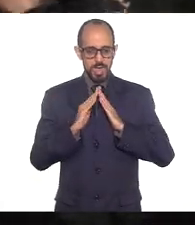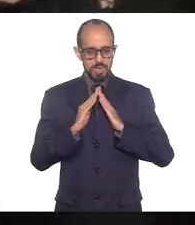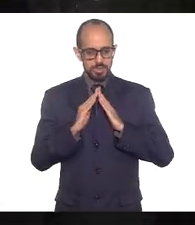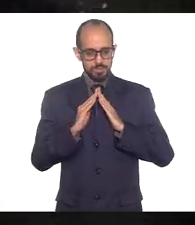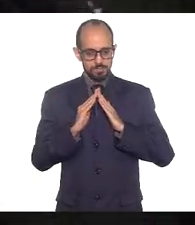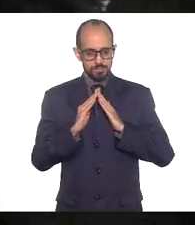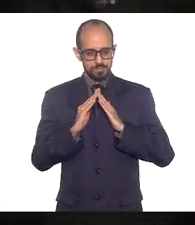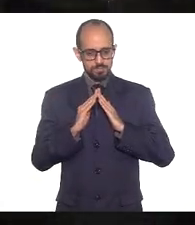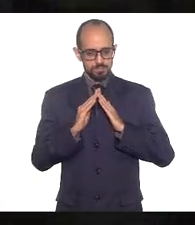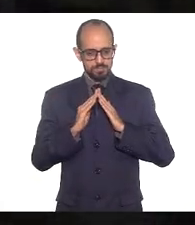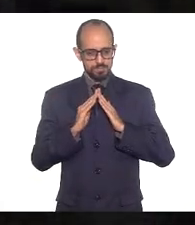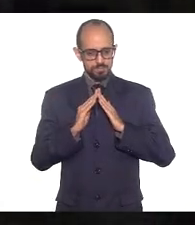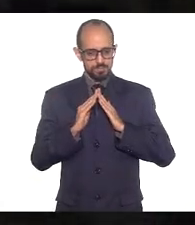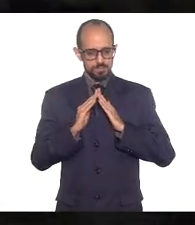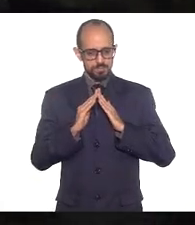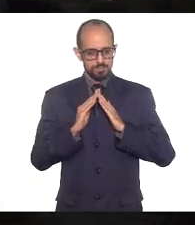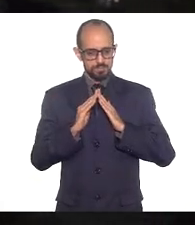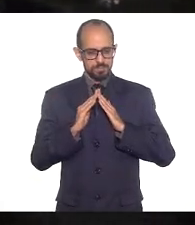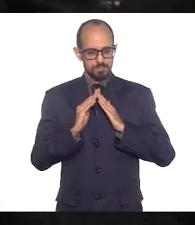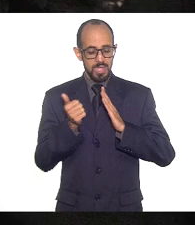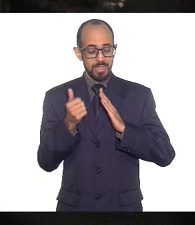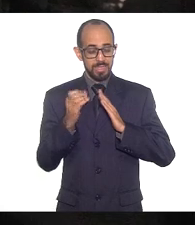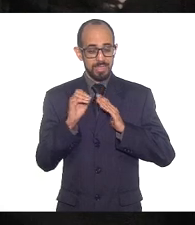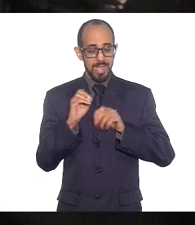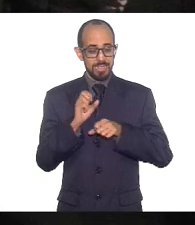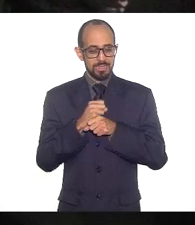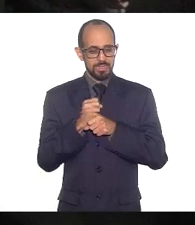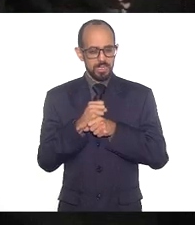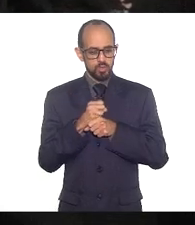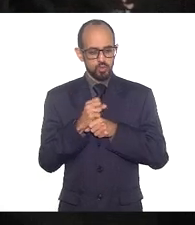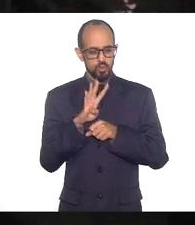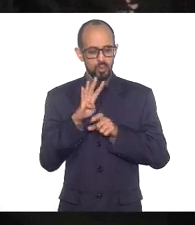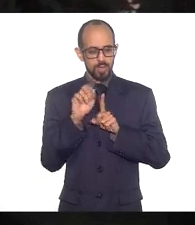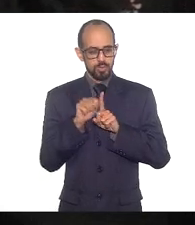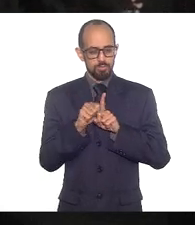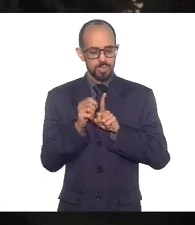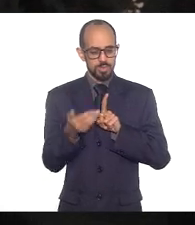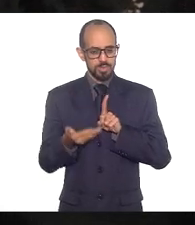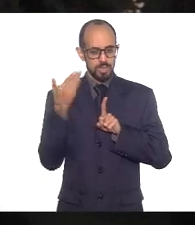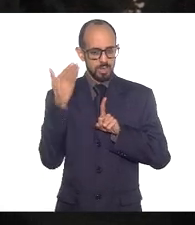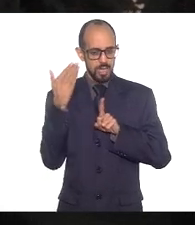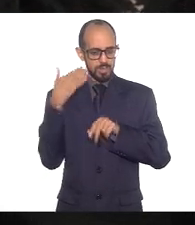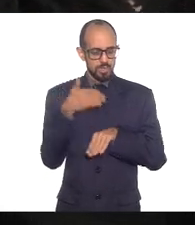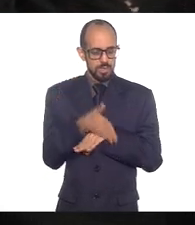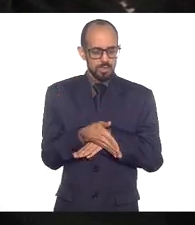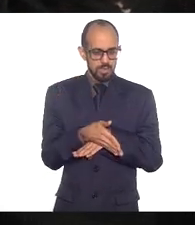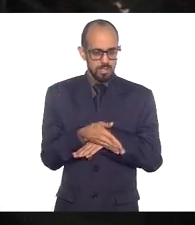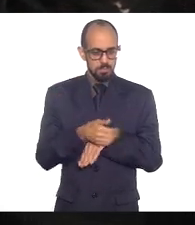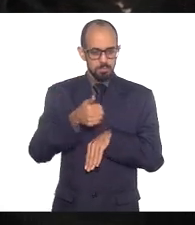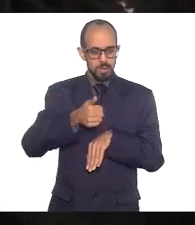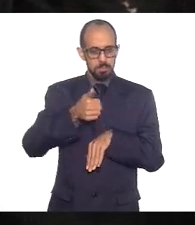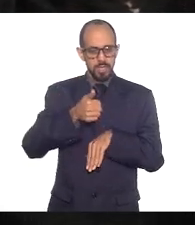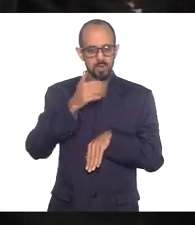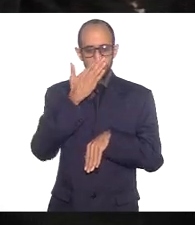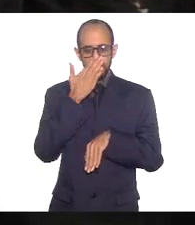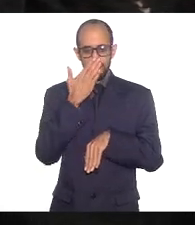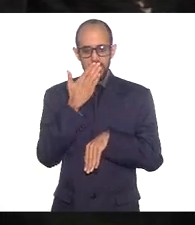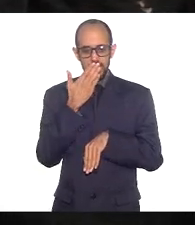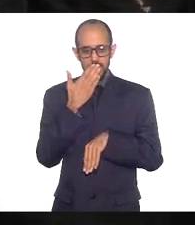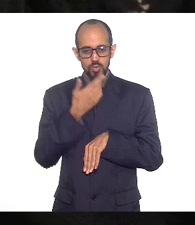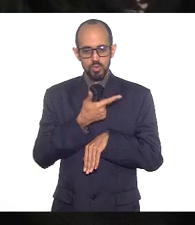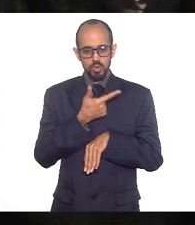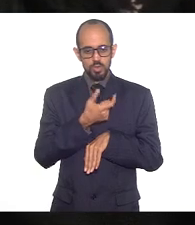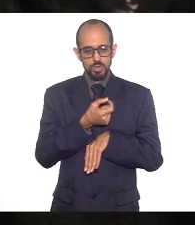há exatamente 10 anos e 4 meses entrei aqui no dia primeiro de fevereiro